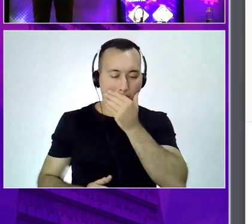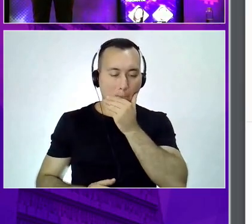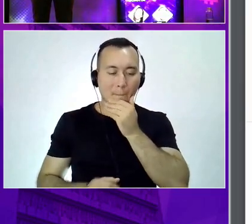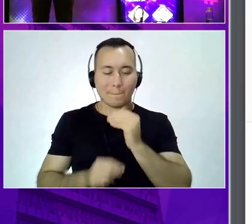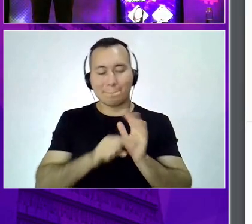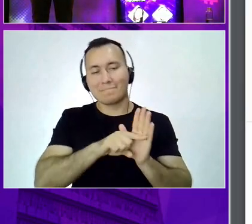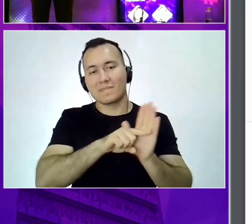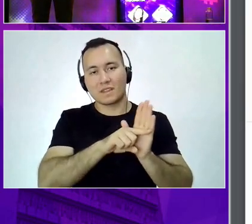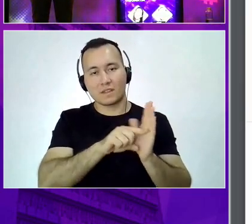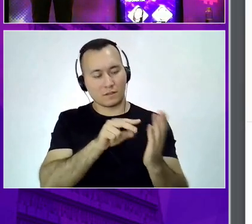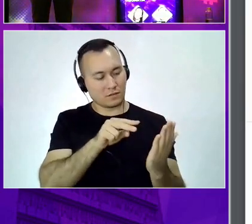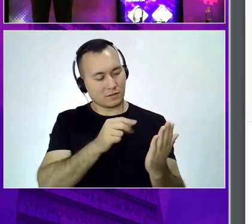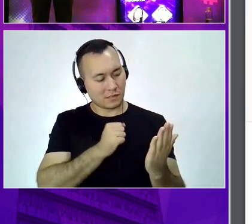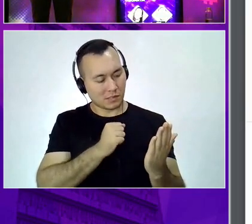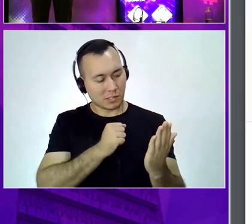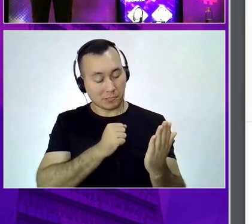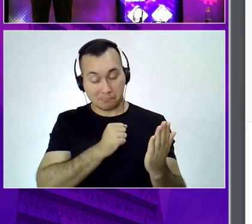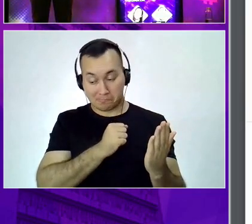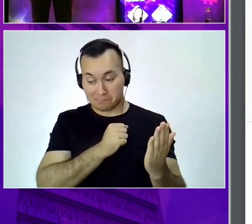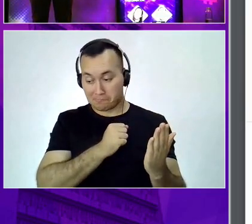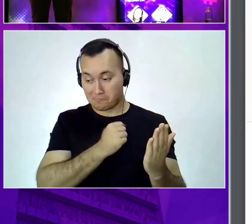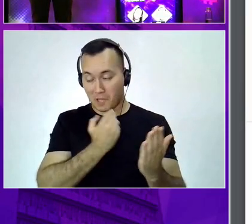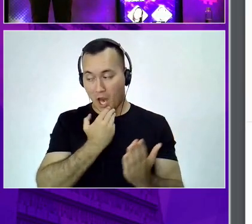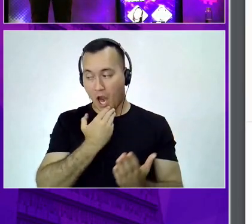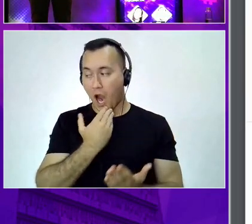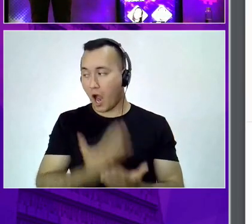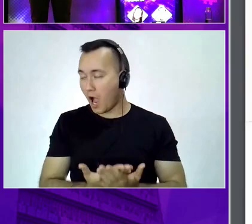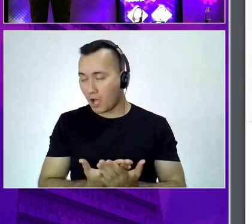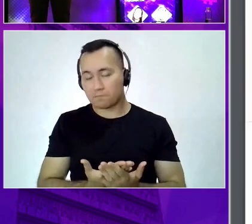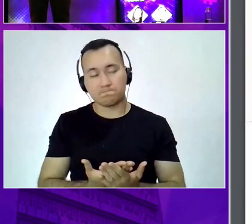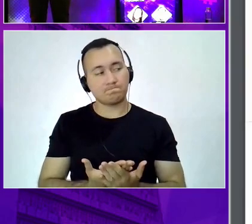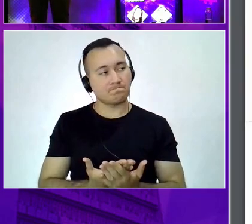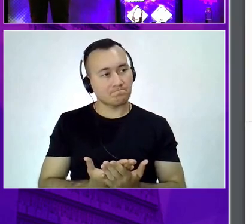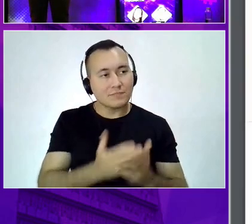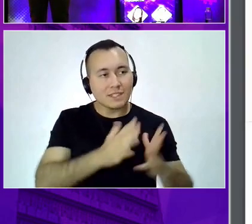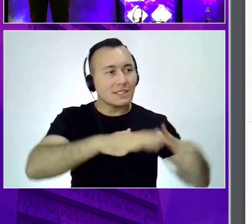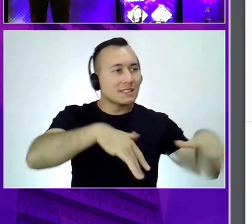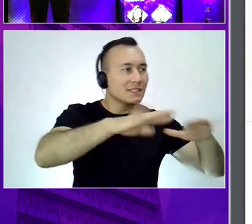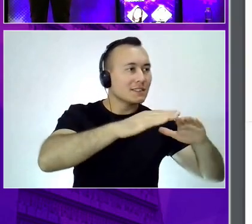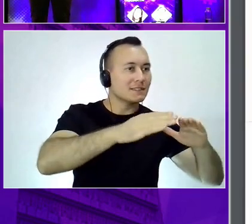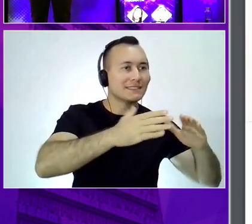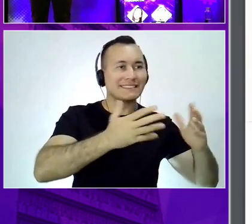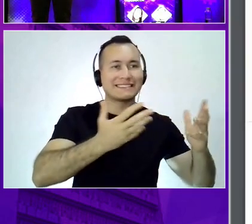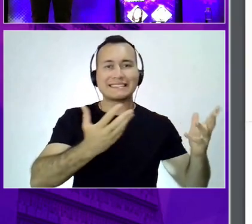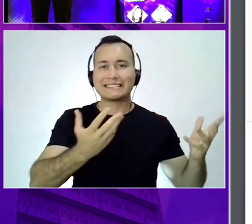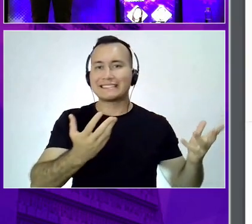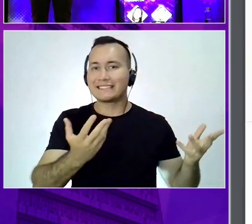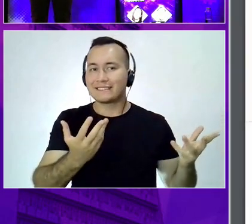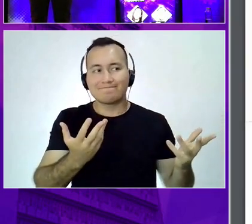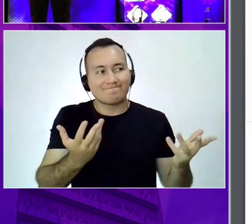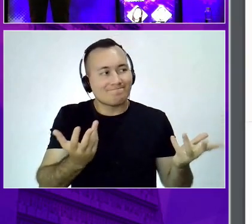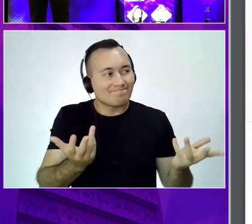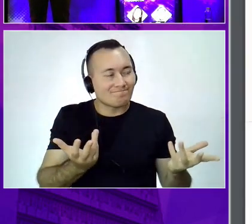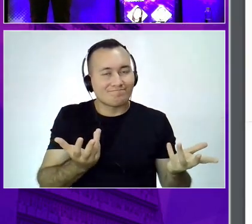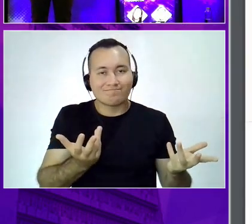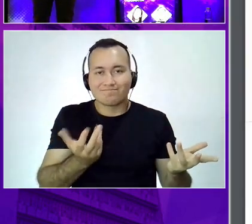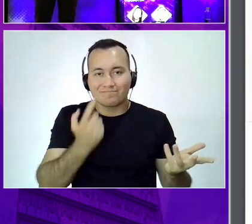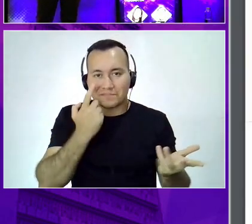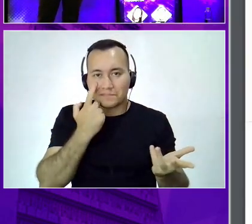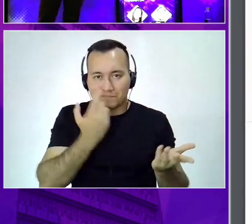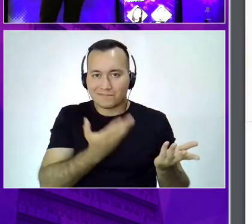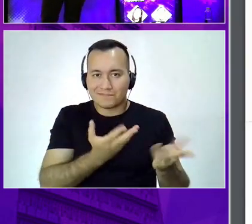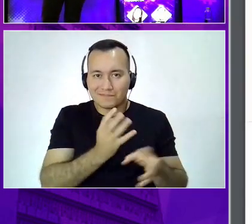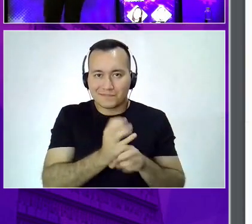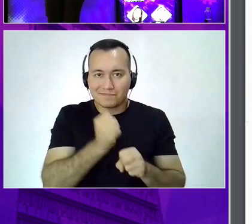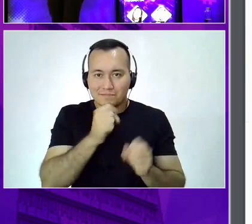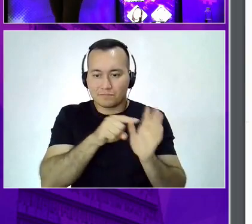surpreenderam muito. A gente não esperava ter números tão altos dizendo que as pessoas preferem